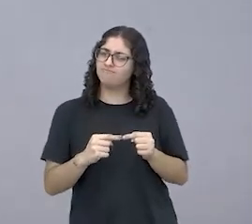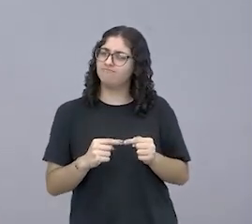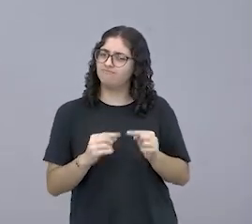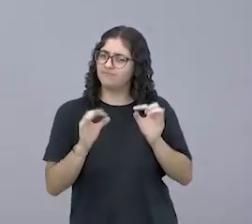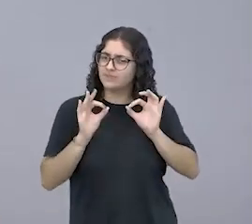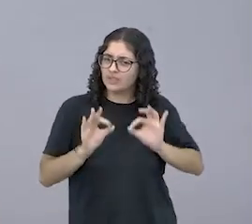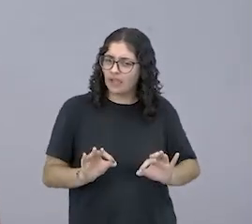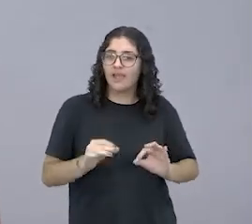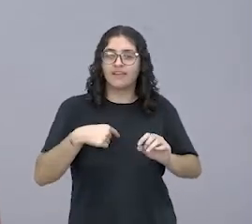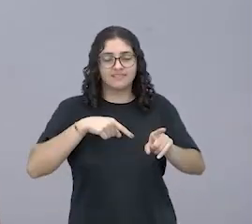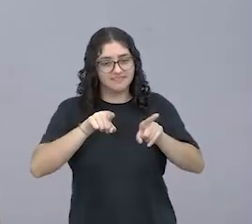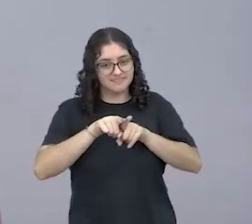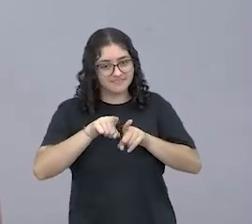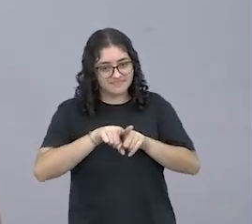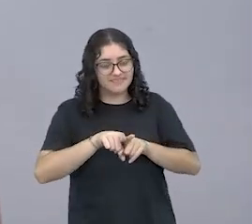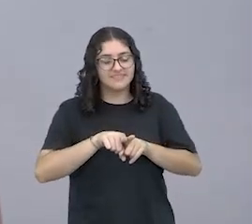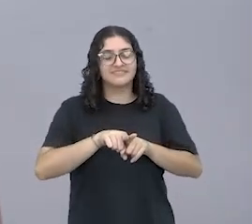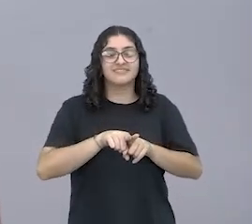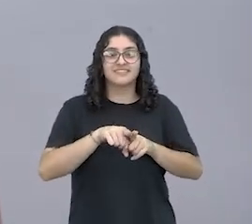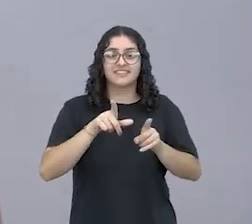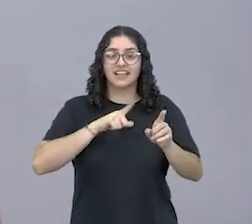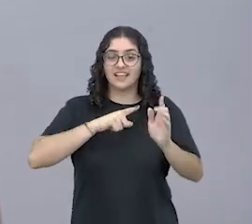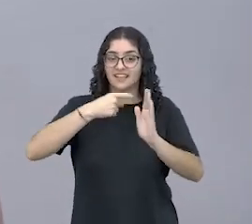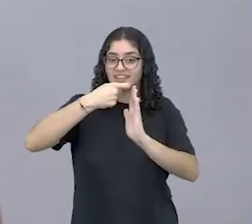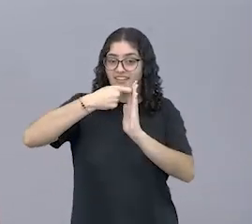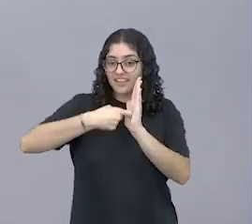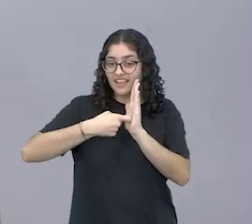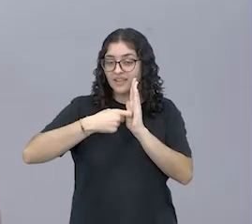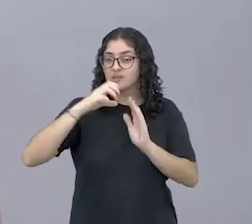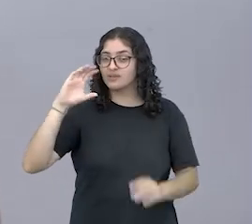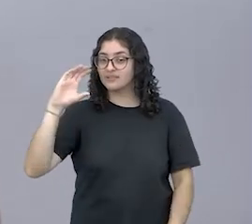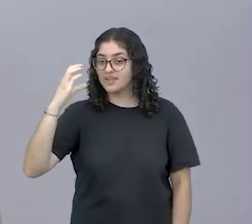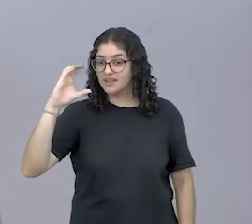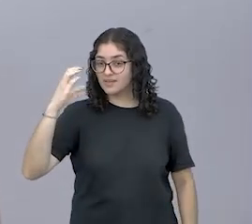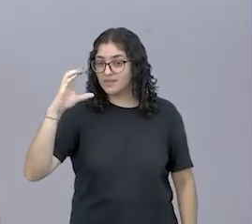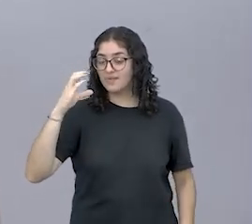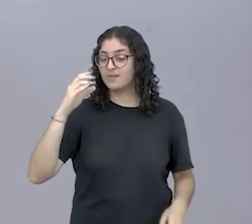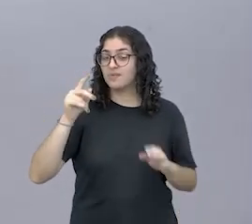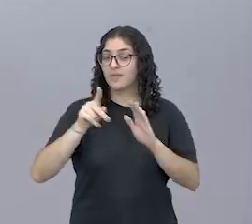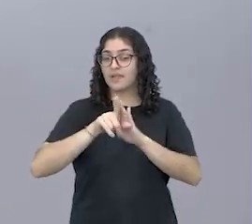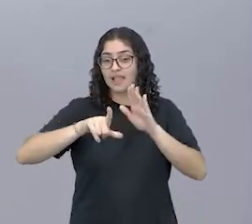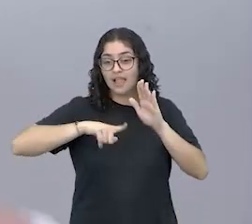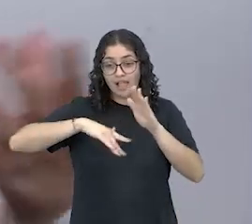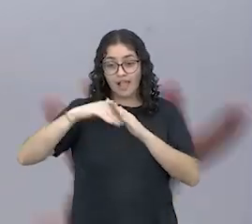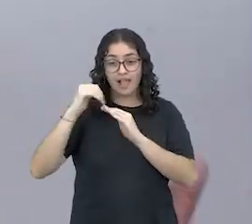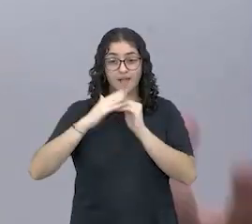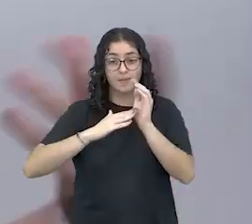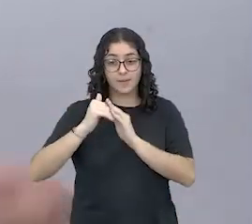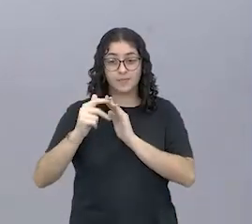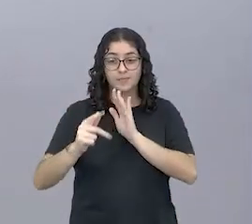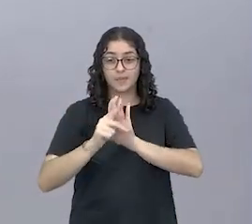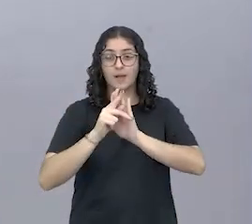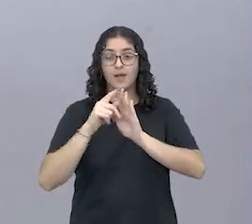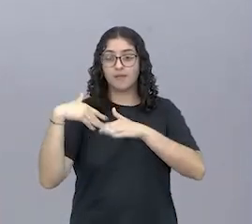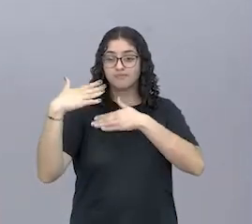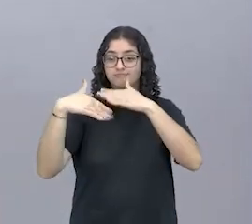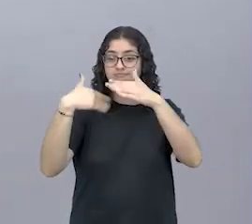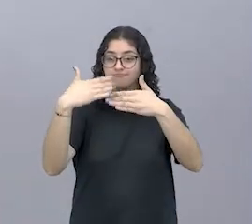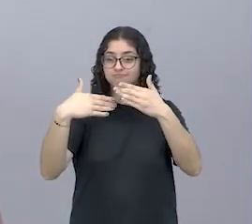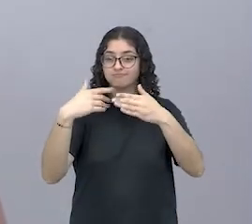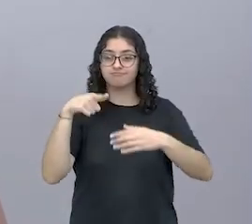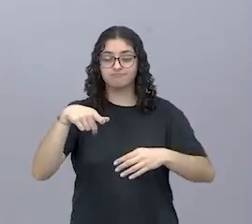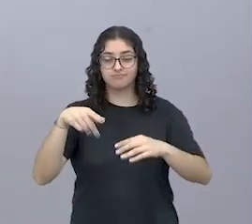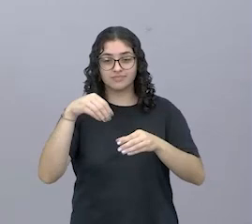estou também trabalhando um contexto científico, eu estou também trabalhando algumas habilidades que vão ser desenvolvidas